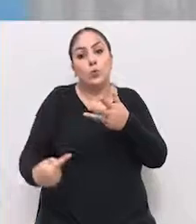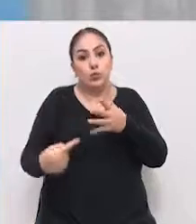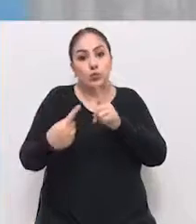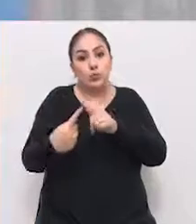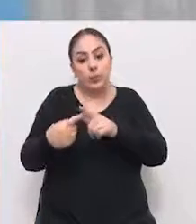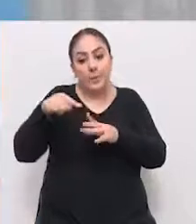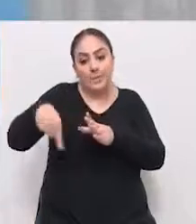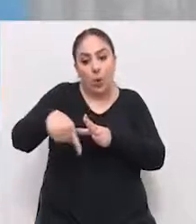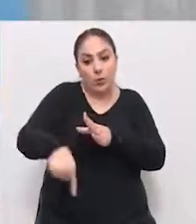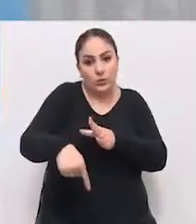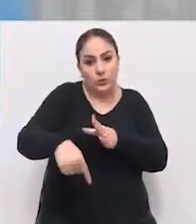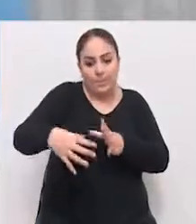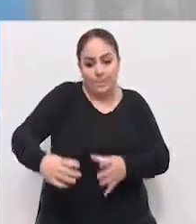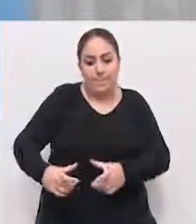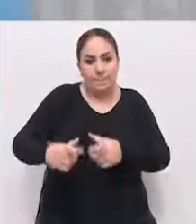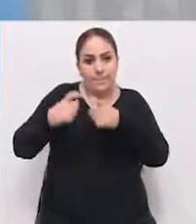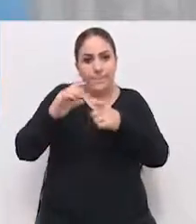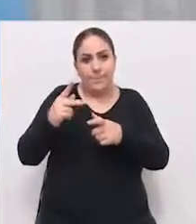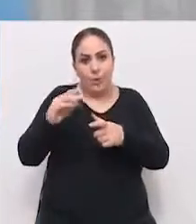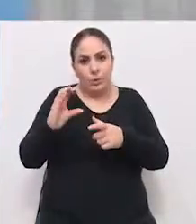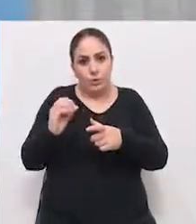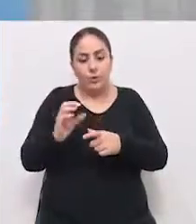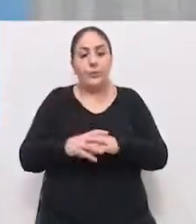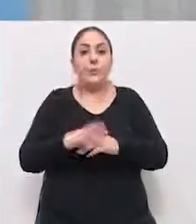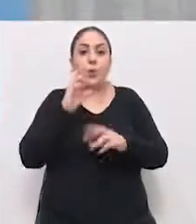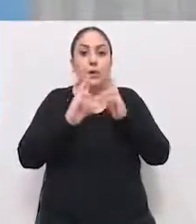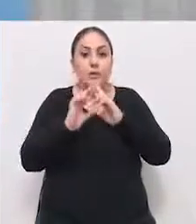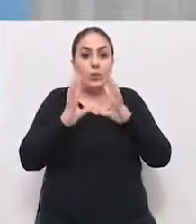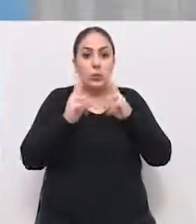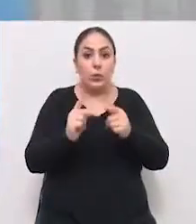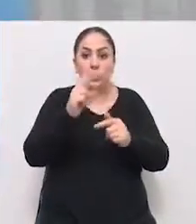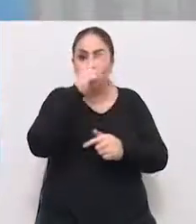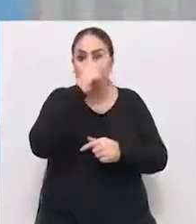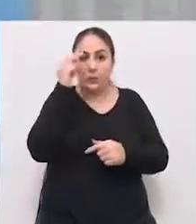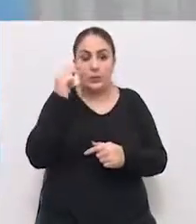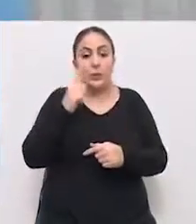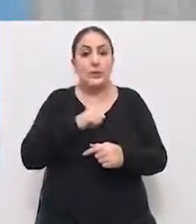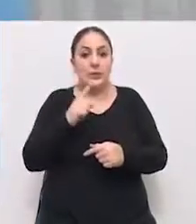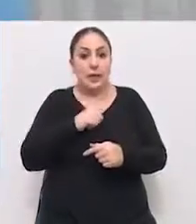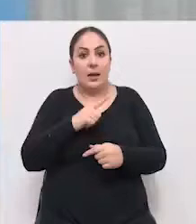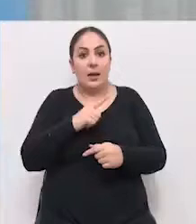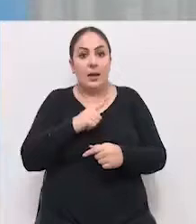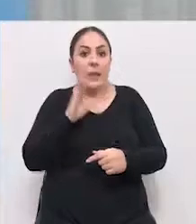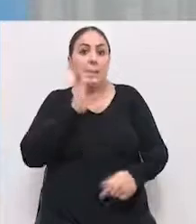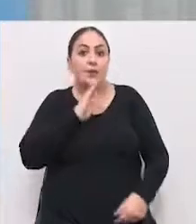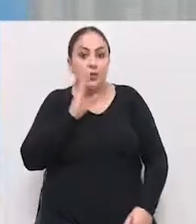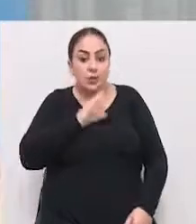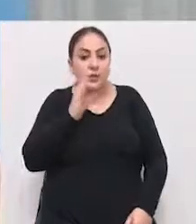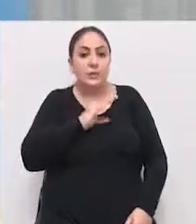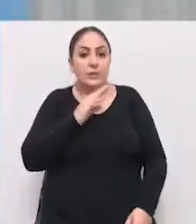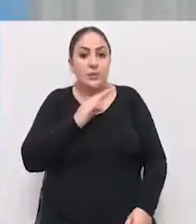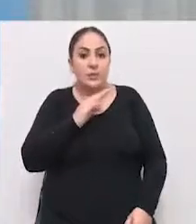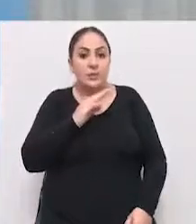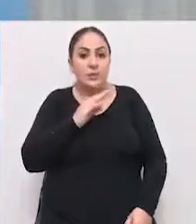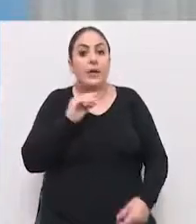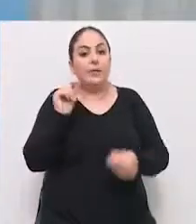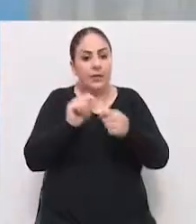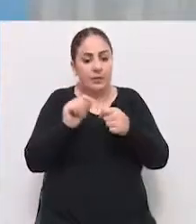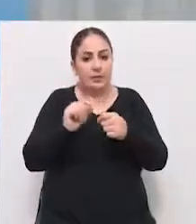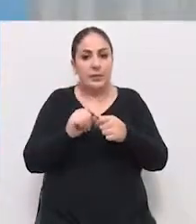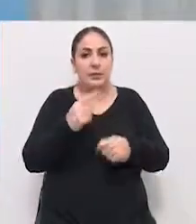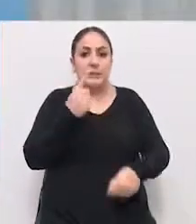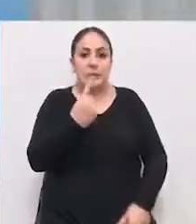poços. O resultado de tudo isso significa o seguinte: todos os municípios com decreto de emergência terão no mínimo um